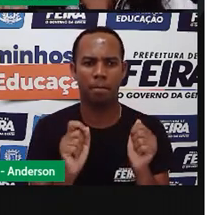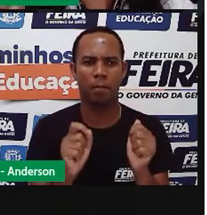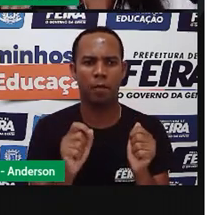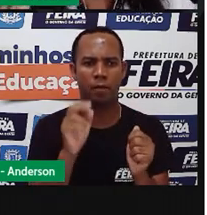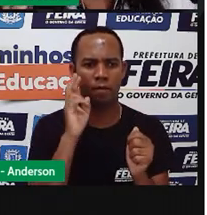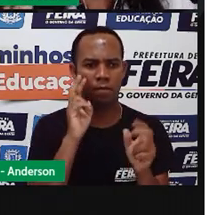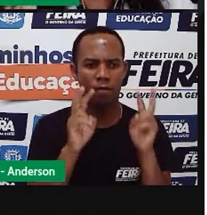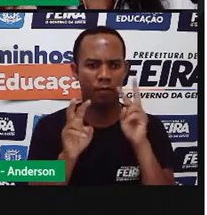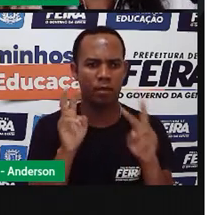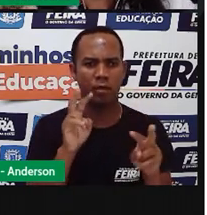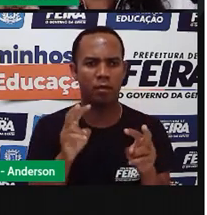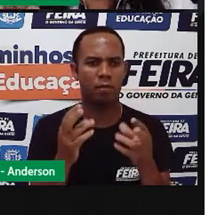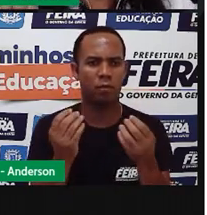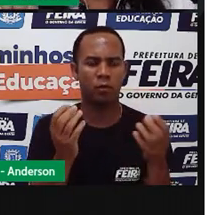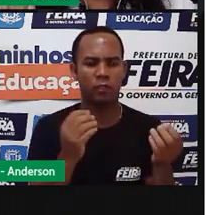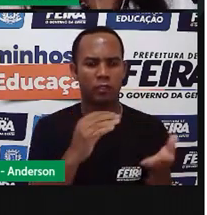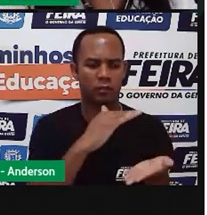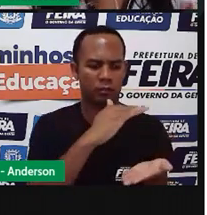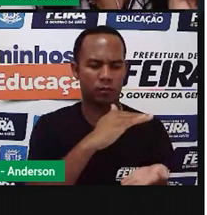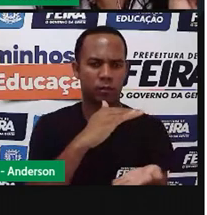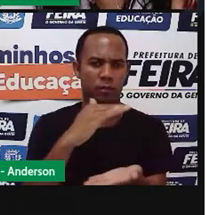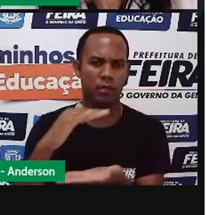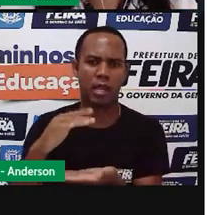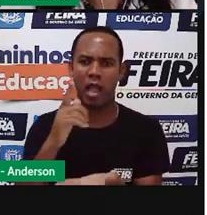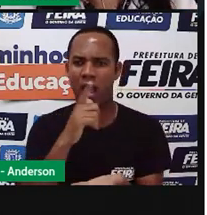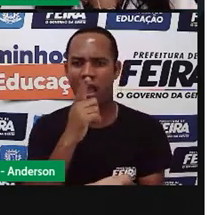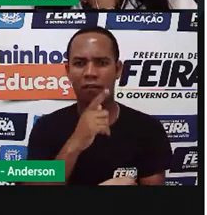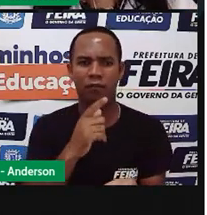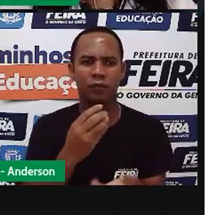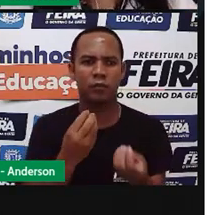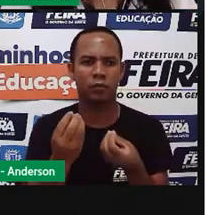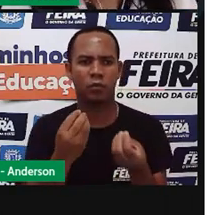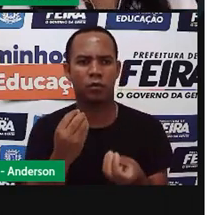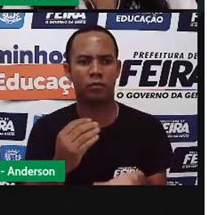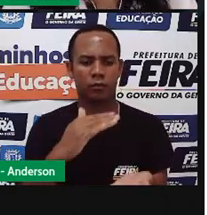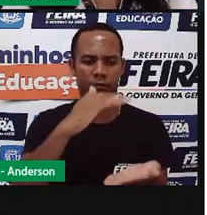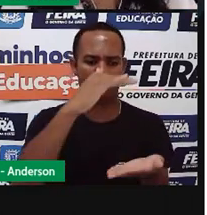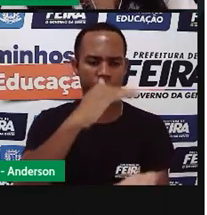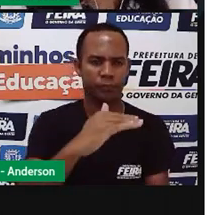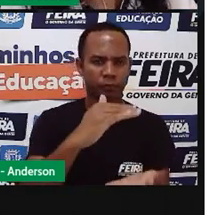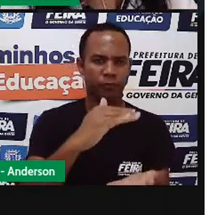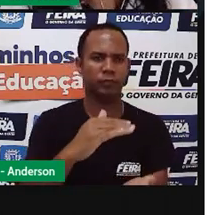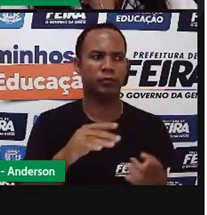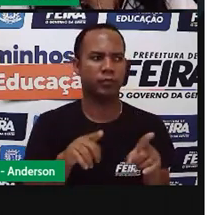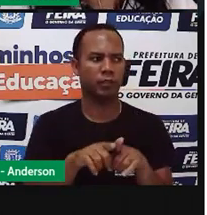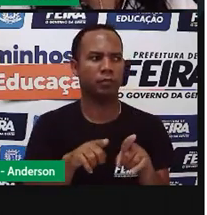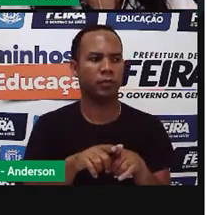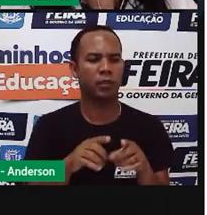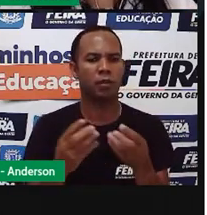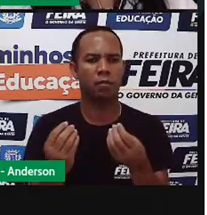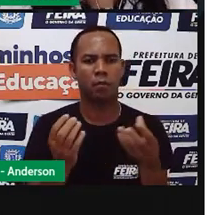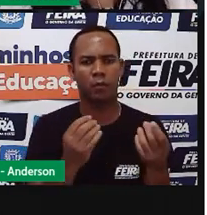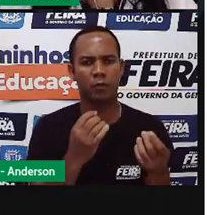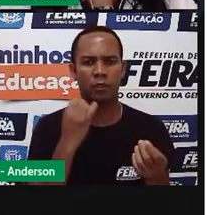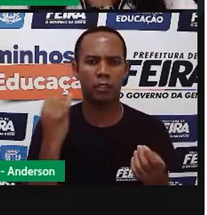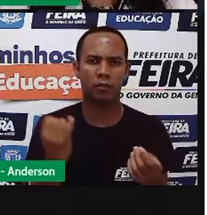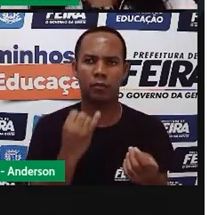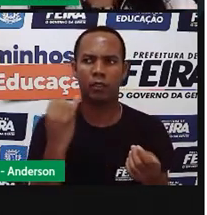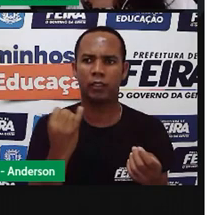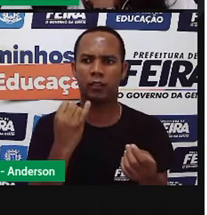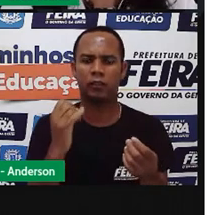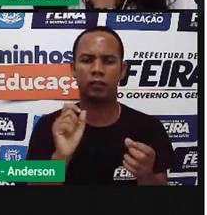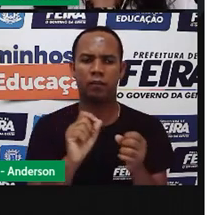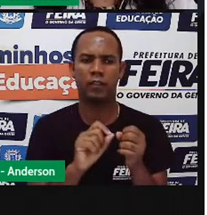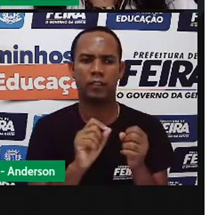ver quantas garrafinhas pequenas de água cabem numa grande. Essas coisas são muito interessantes da gente fazer em